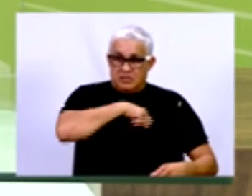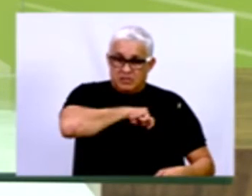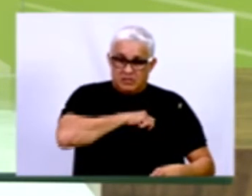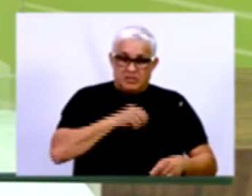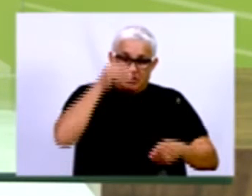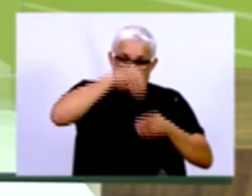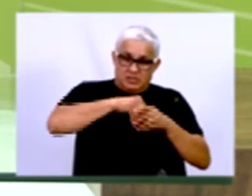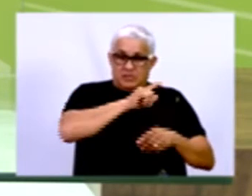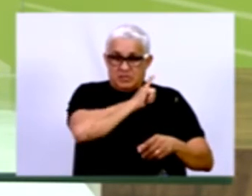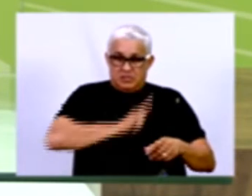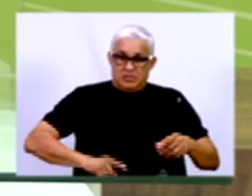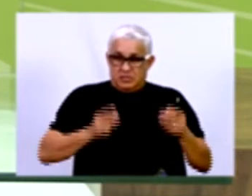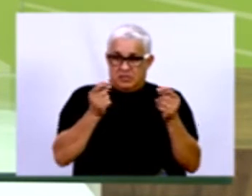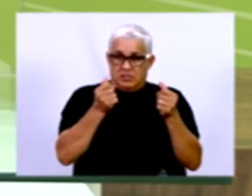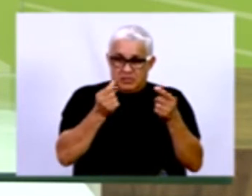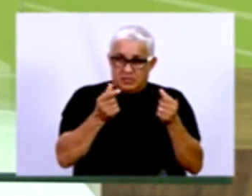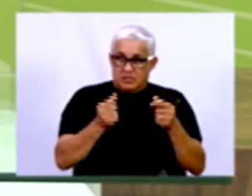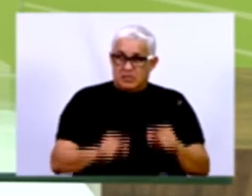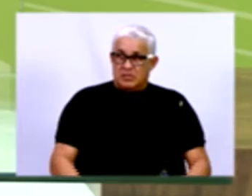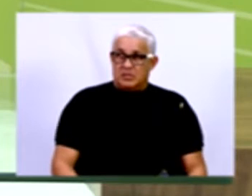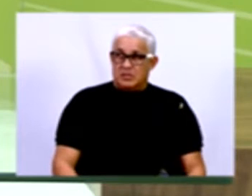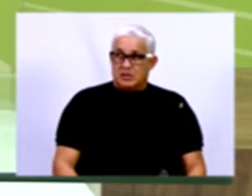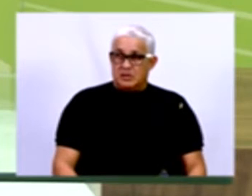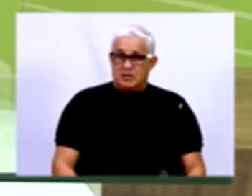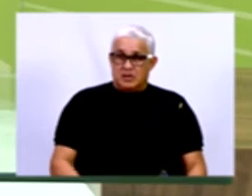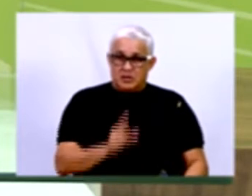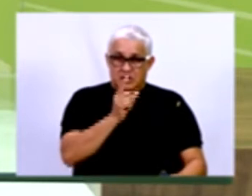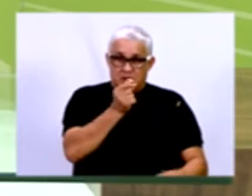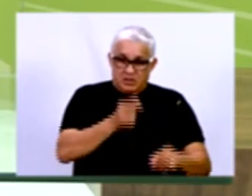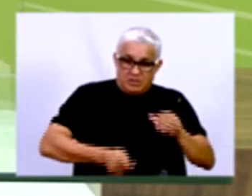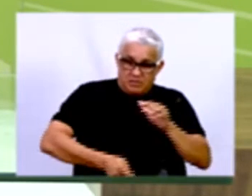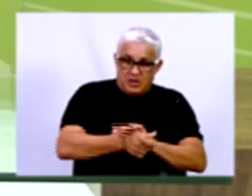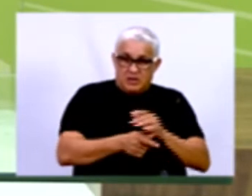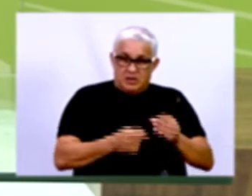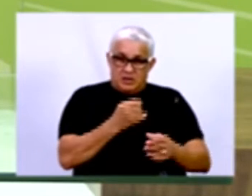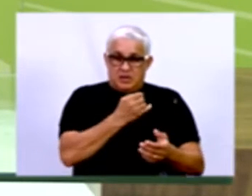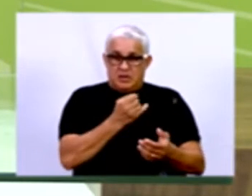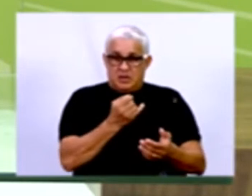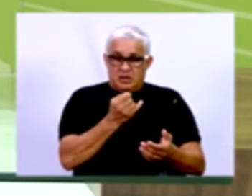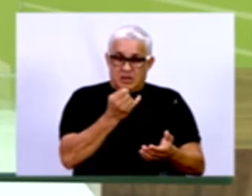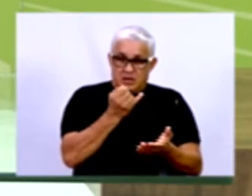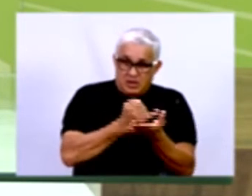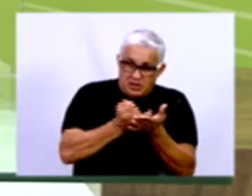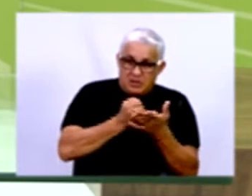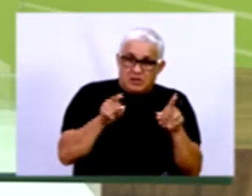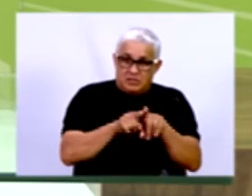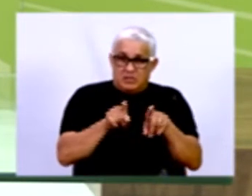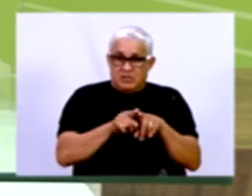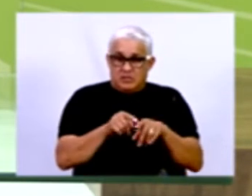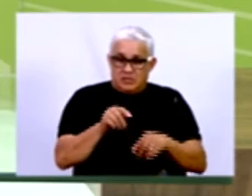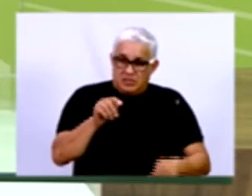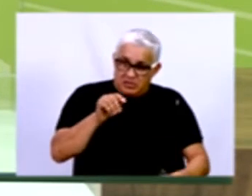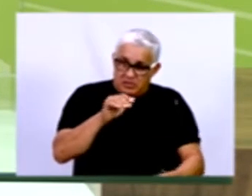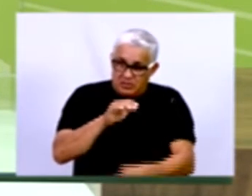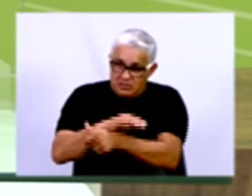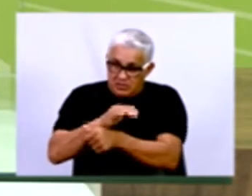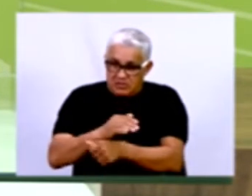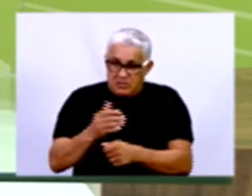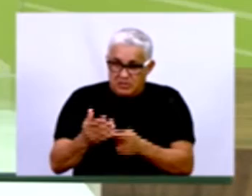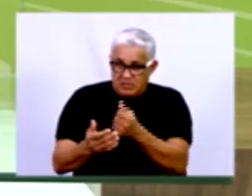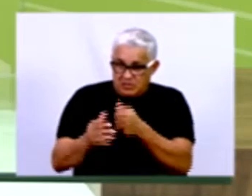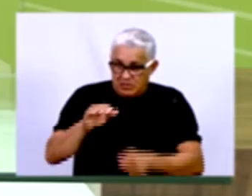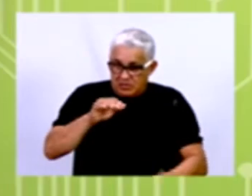na economia. Por um lado, ela é financiada pelos impostos, por outro lado, ela promove injeções na economia por meio dos gastos do